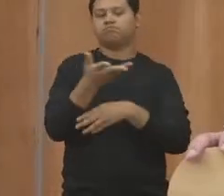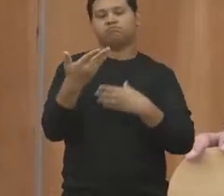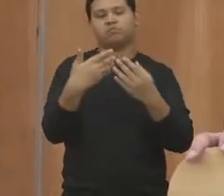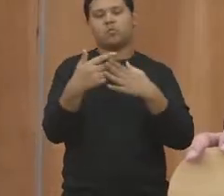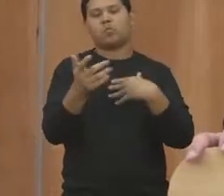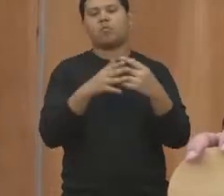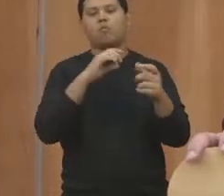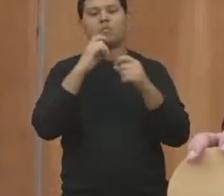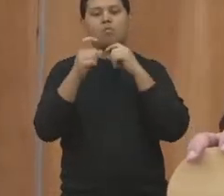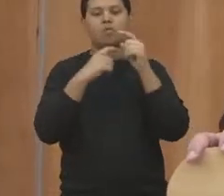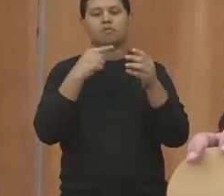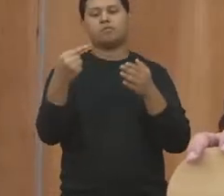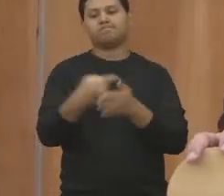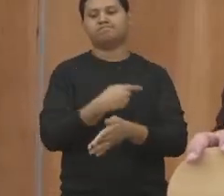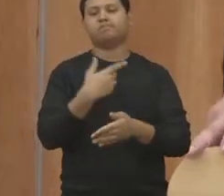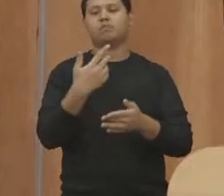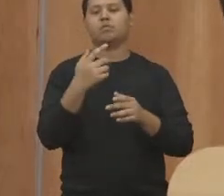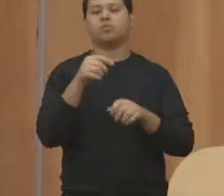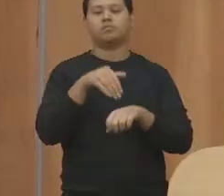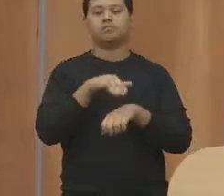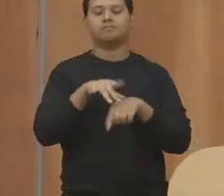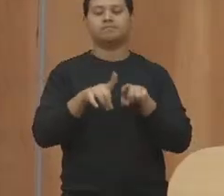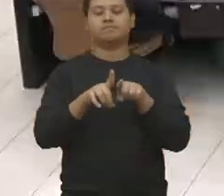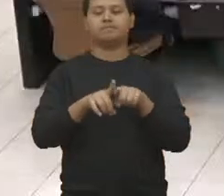perguntas, comentários e sugestões.